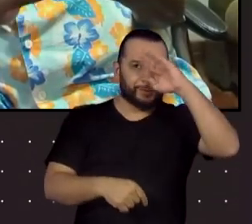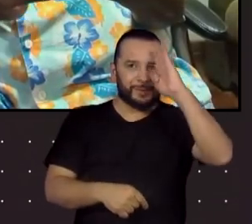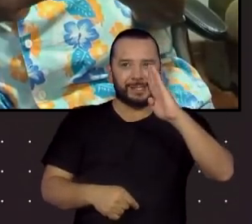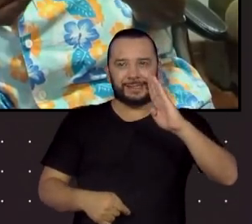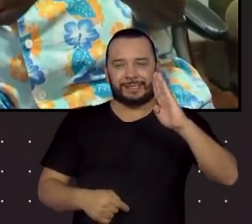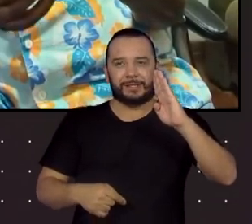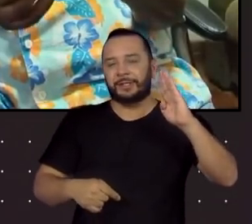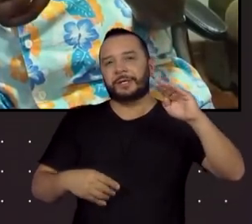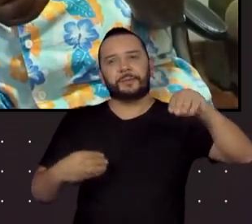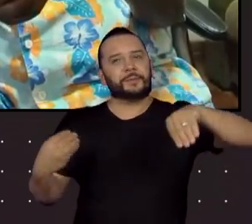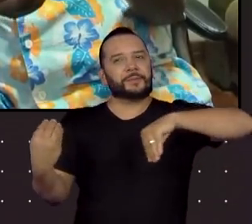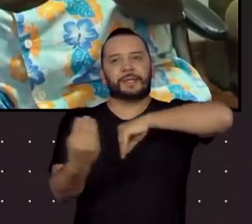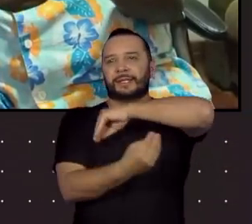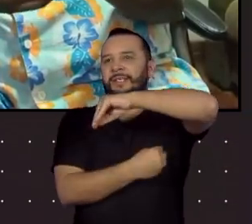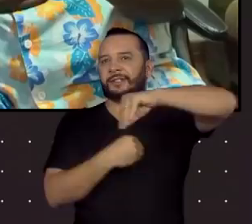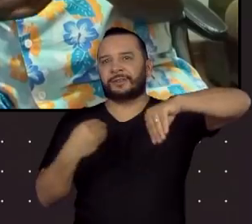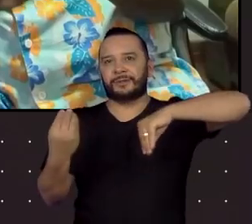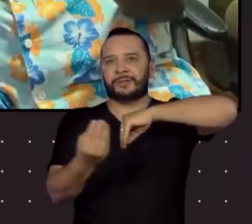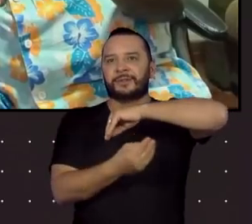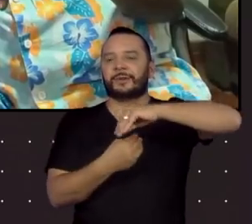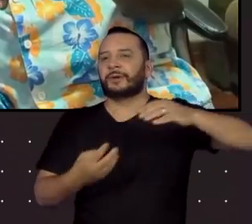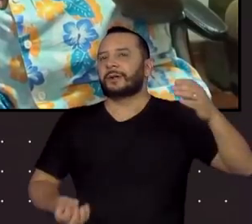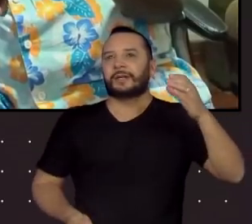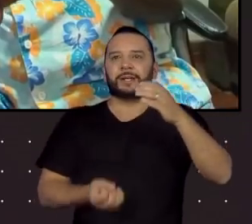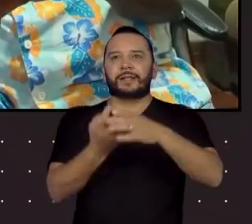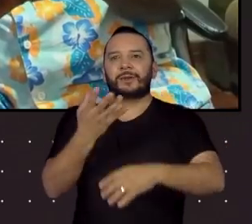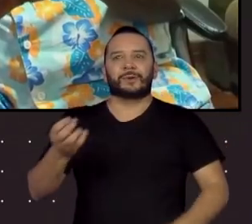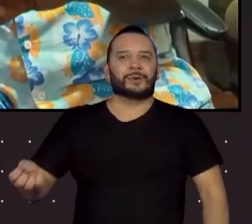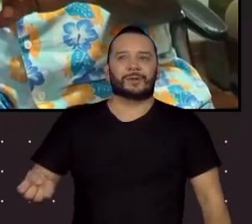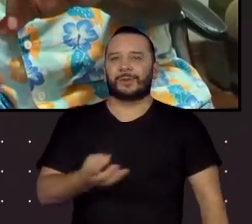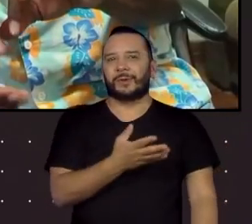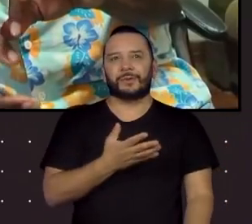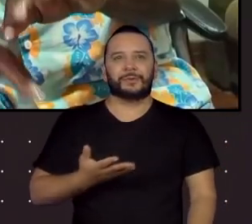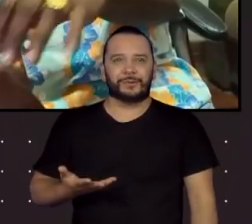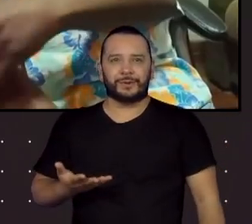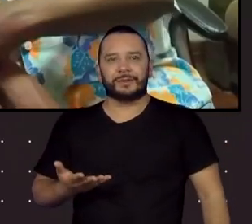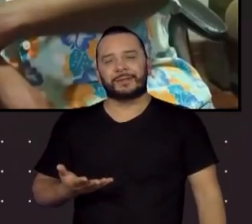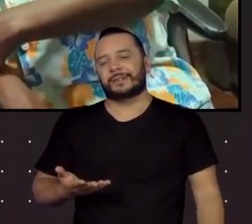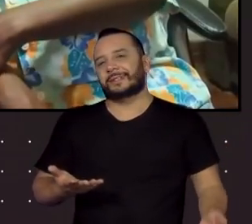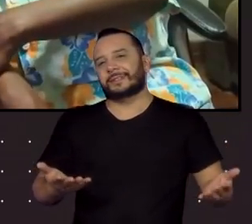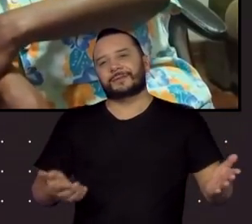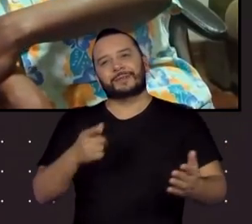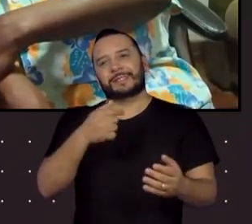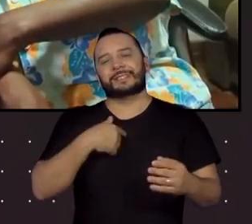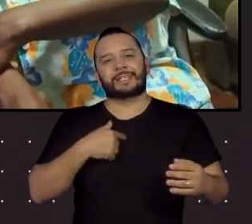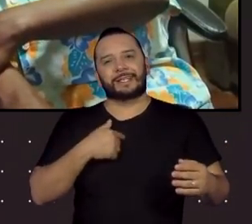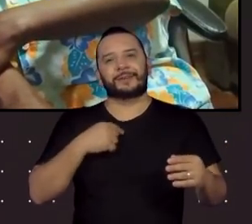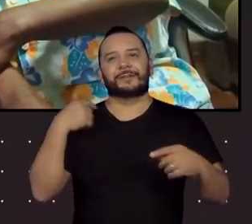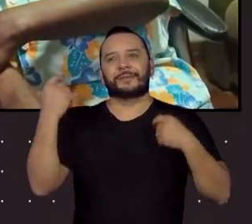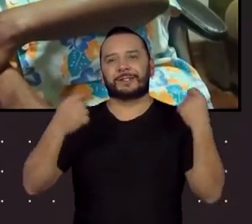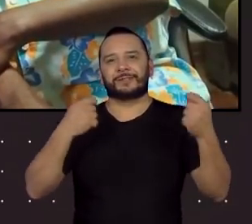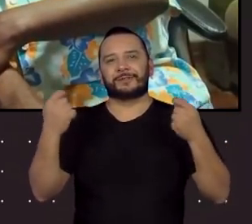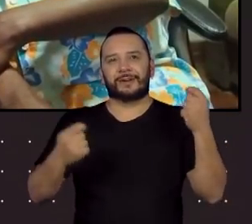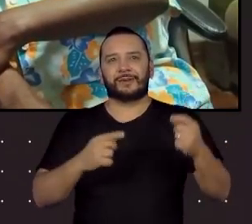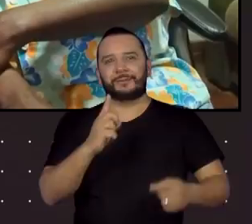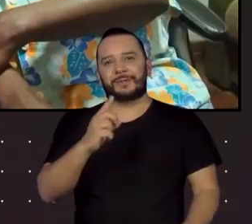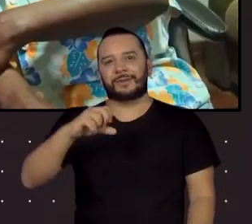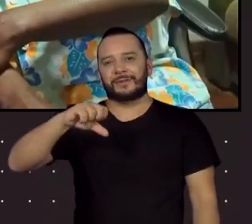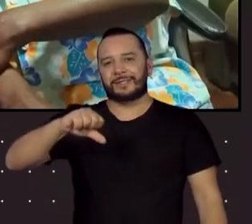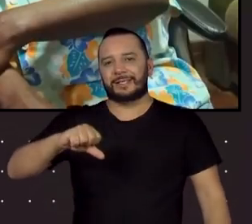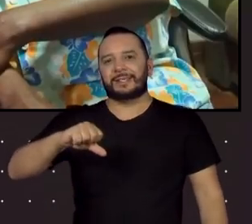toda, fazendo um movimento antropofágico, e ganhou o festival da década de 60 lá,